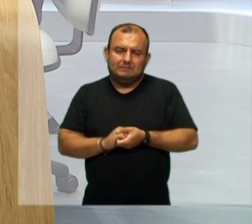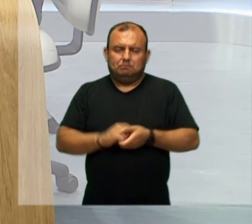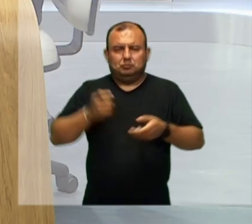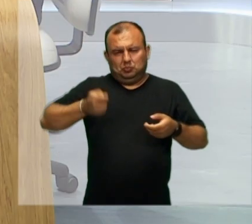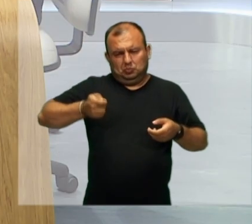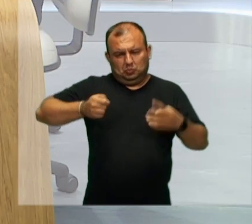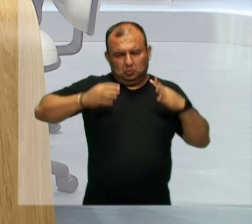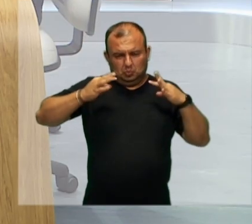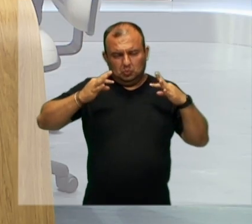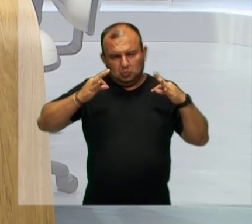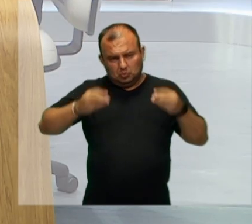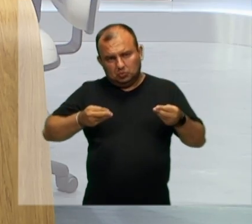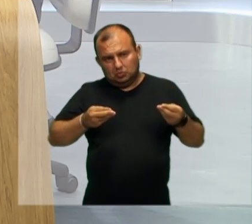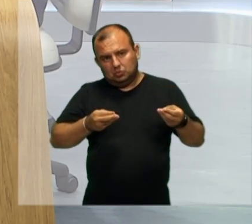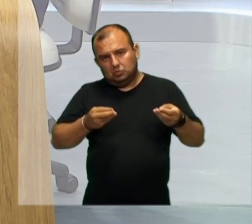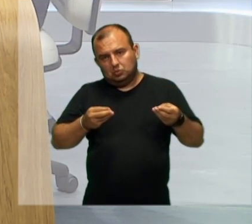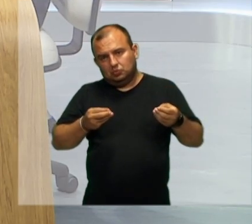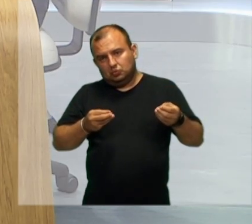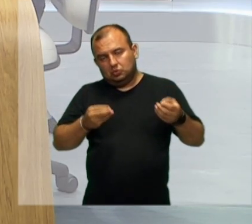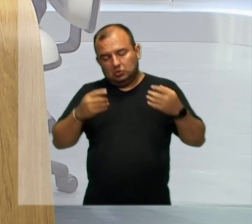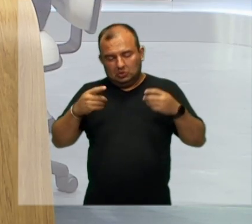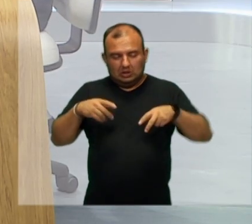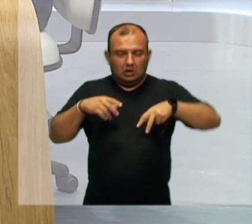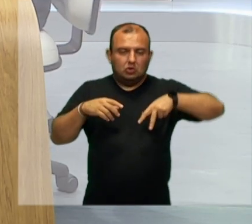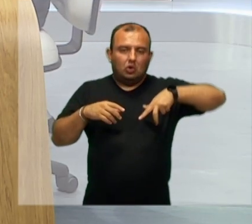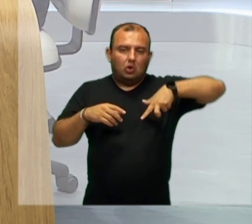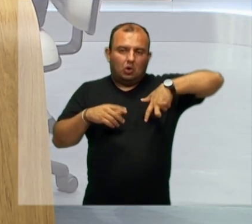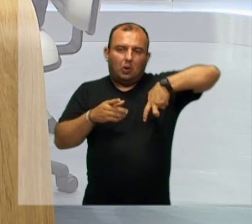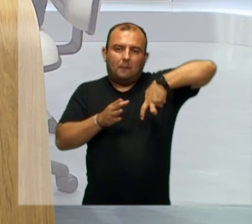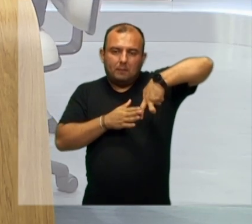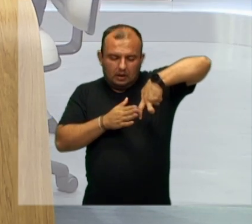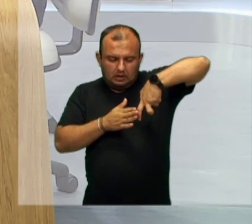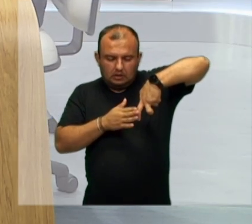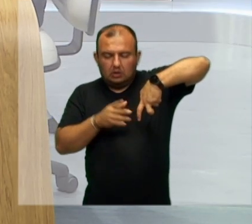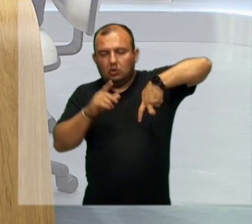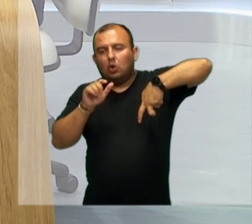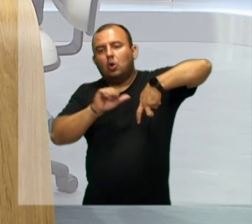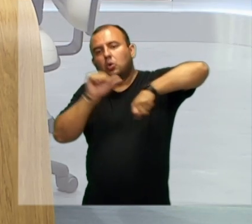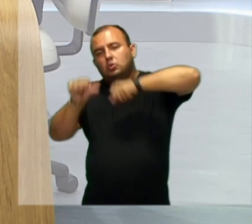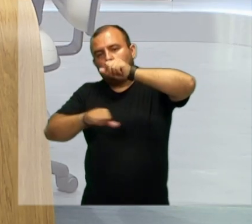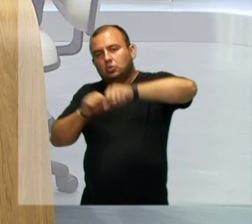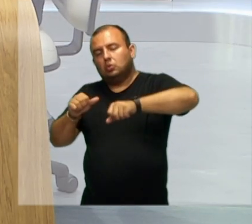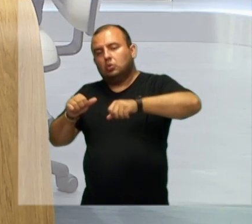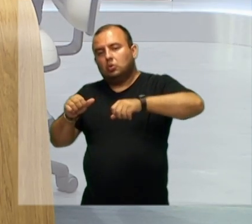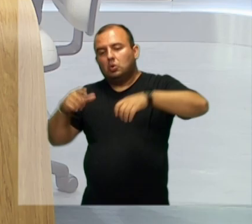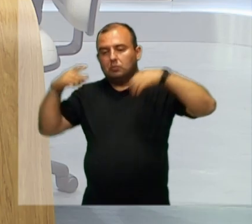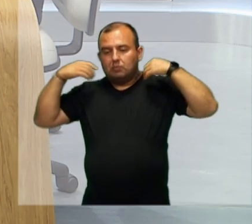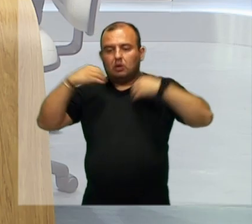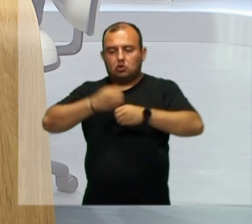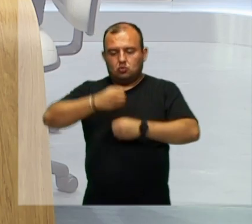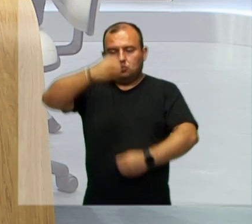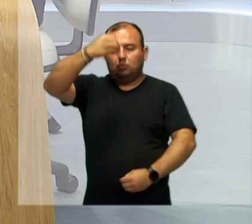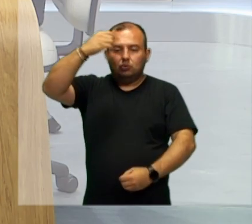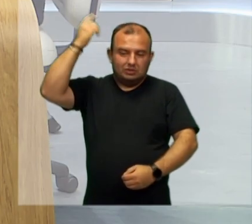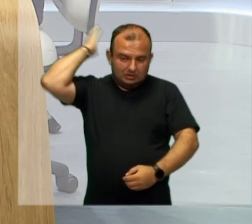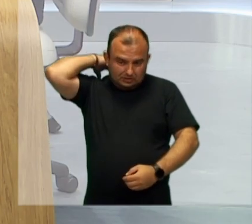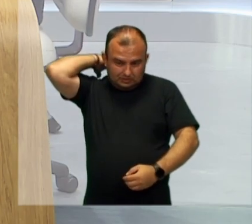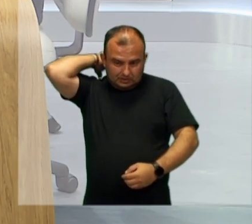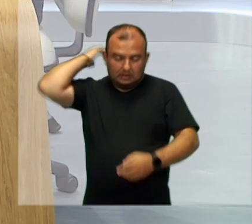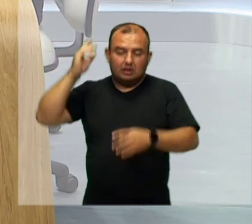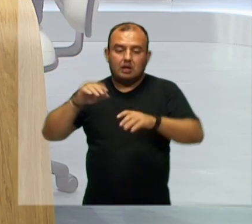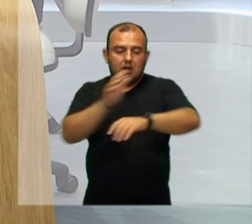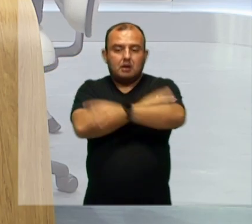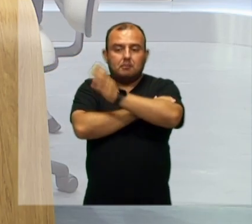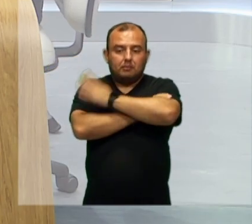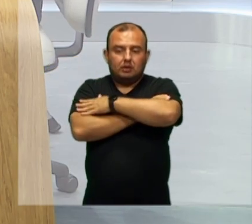cobrança toda para outras partes do teu corpo, né? No Sim. caso, tua coluna e braços. Sim. Tudo certo? E essa